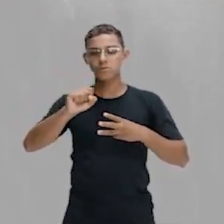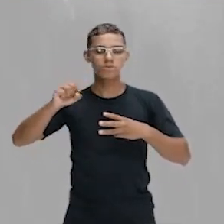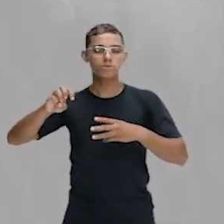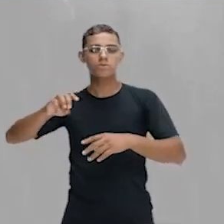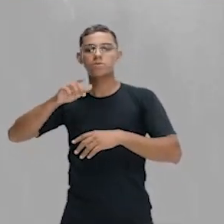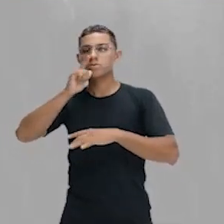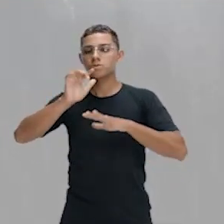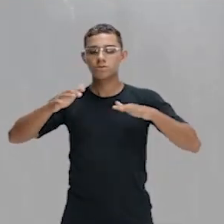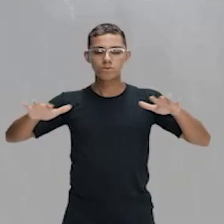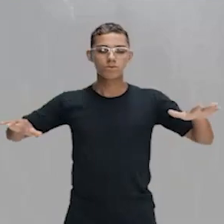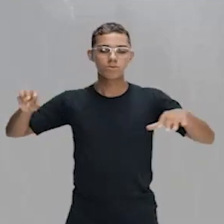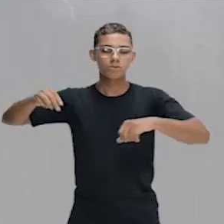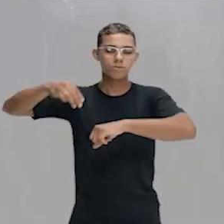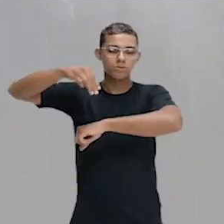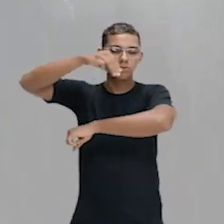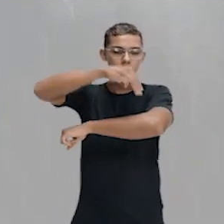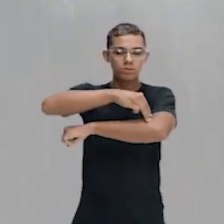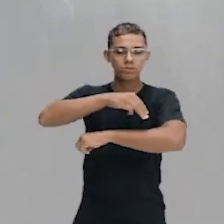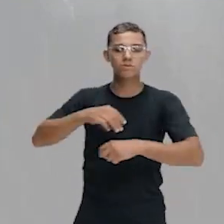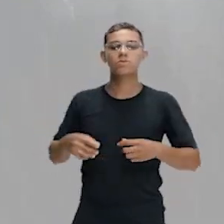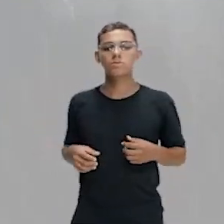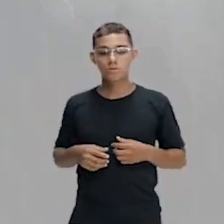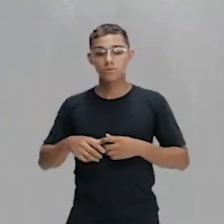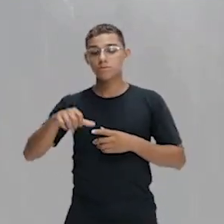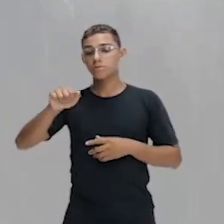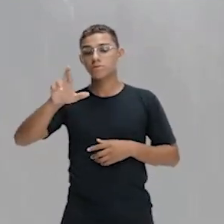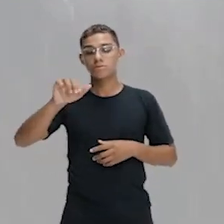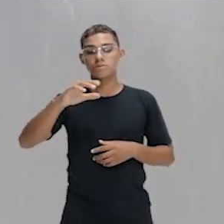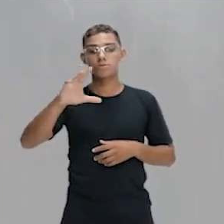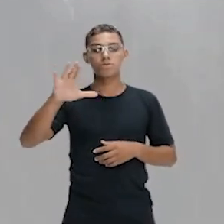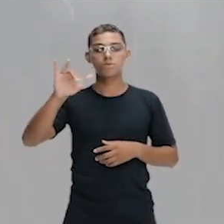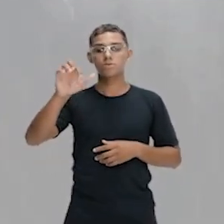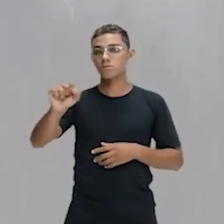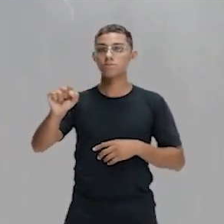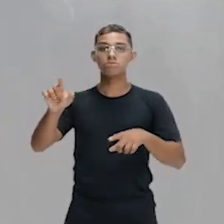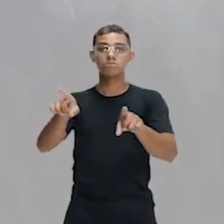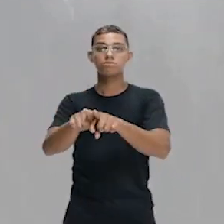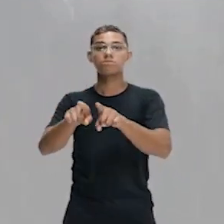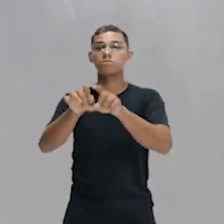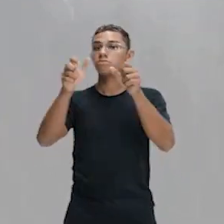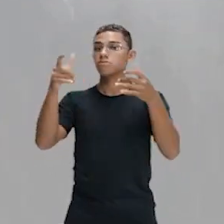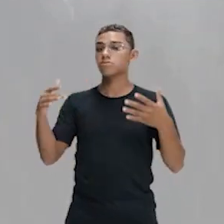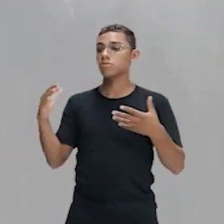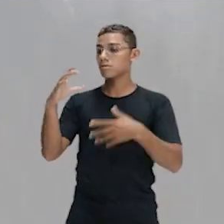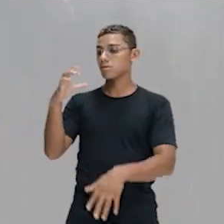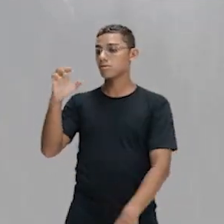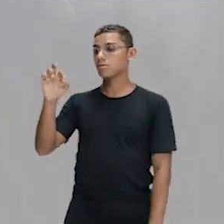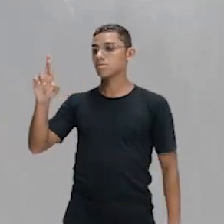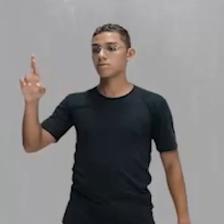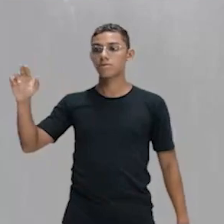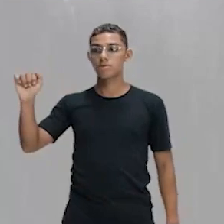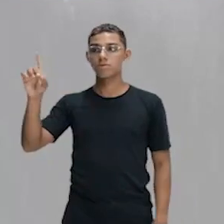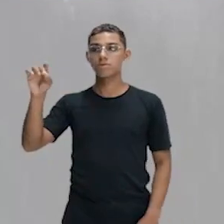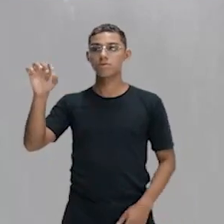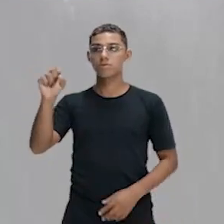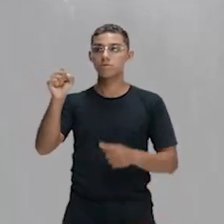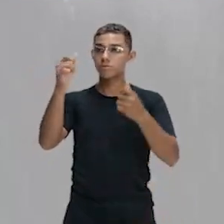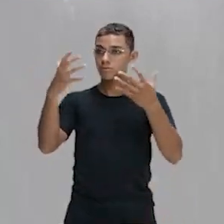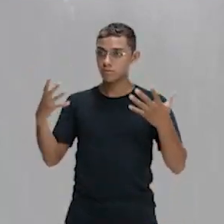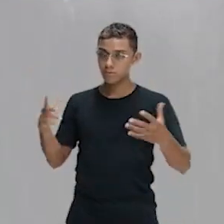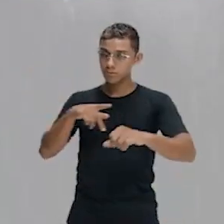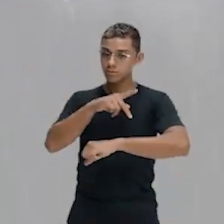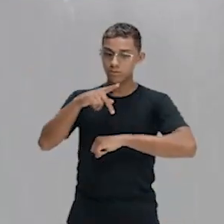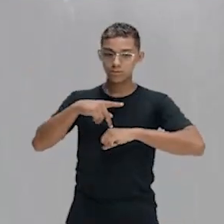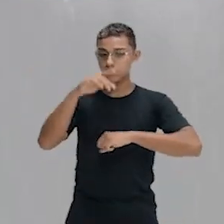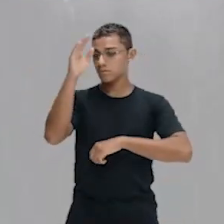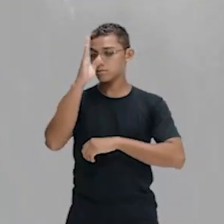aí a gente vai finalizar falando sobre o domínio dos cerrados, ok? E os domínios, no caso do Brasil, ele